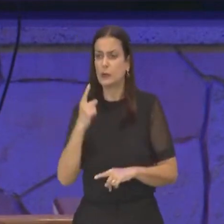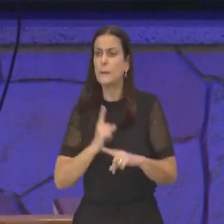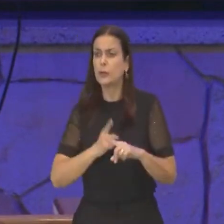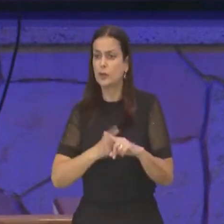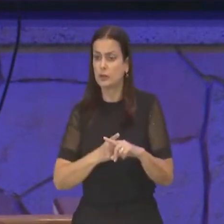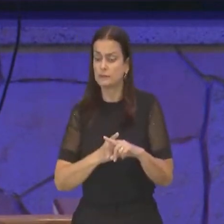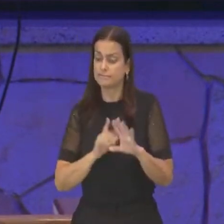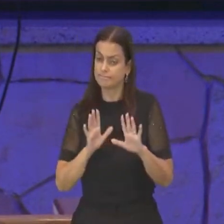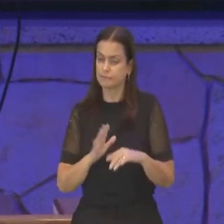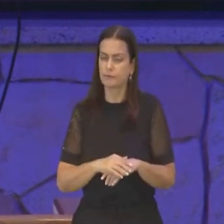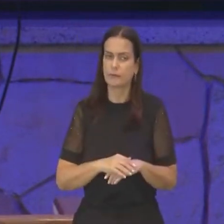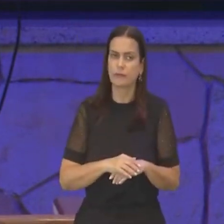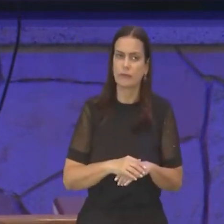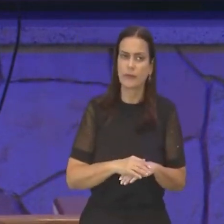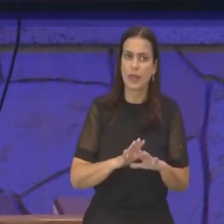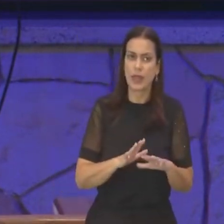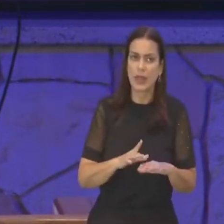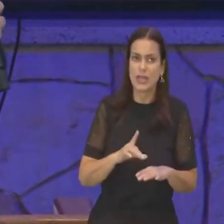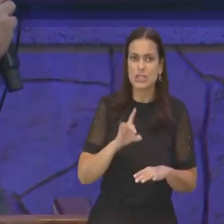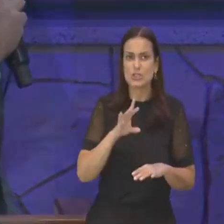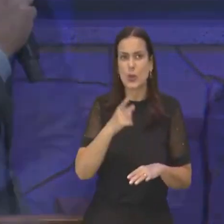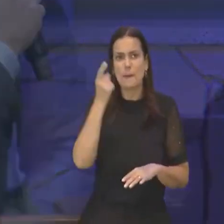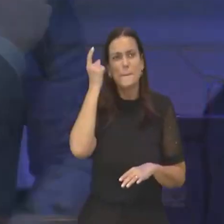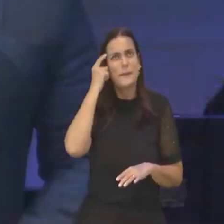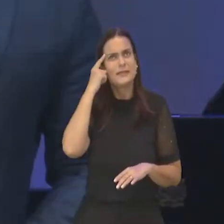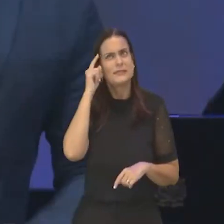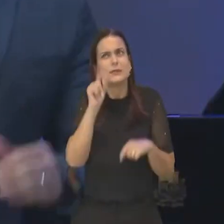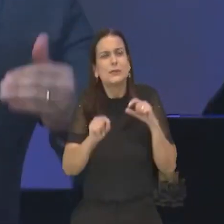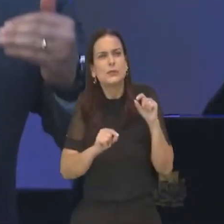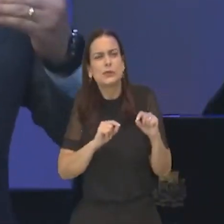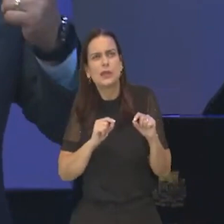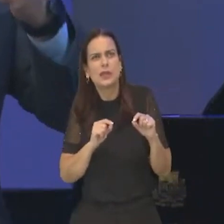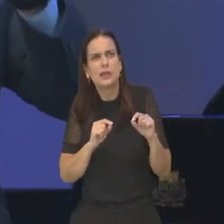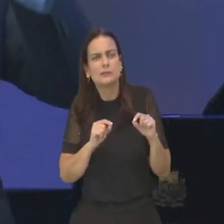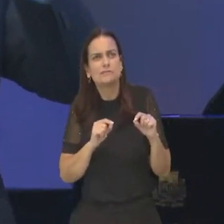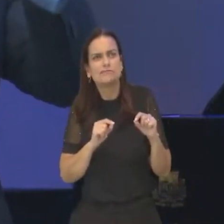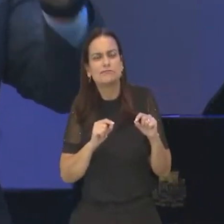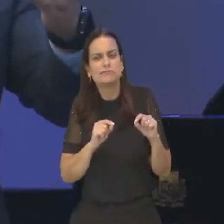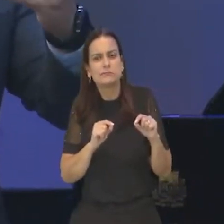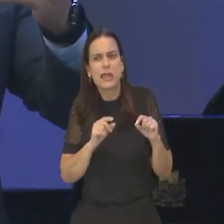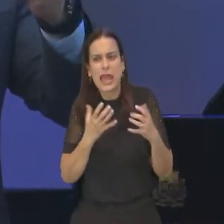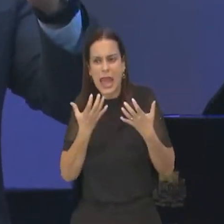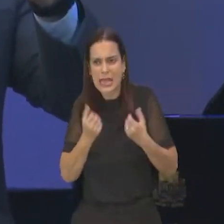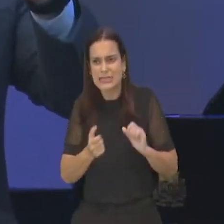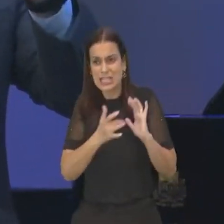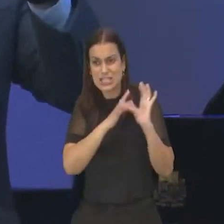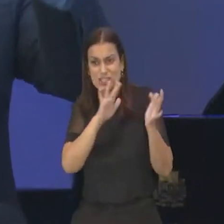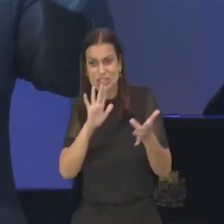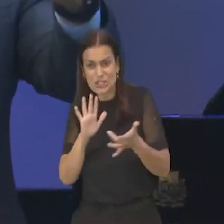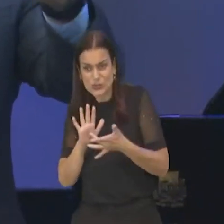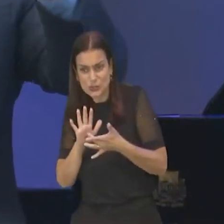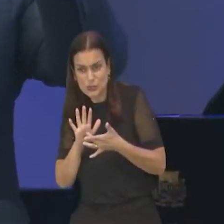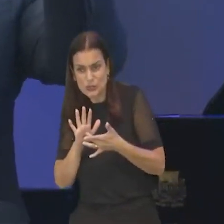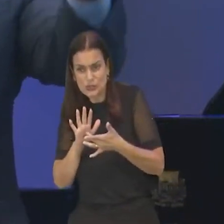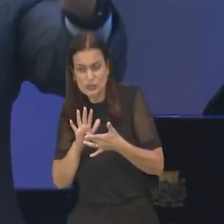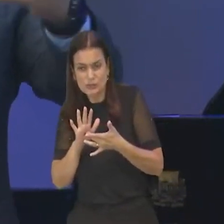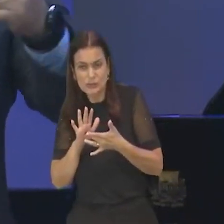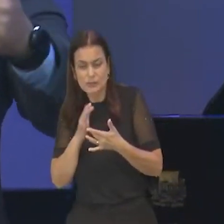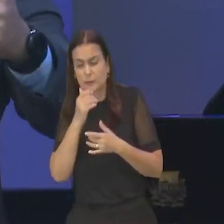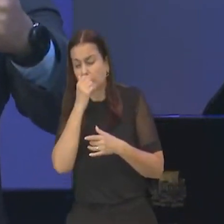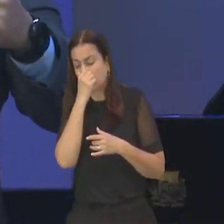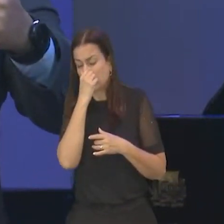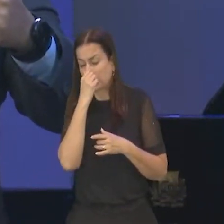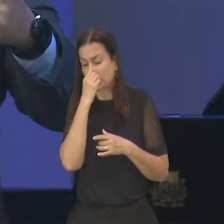Você acredita que apenas se tornava convertido o mendigo, o